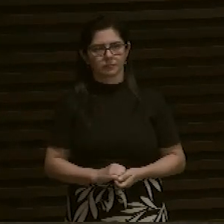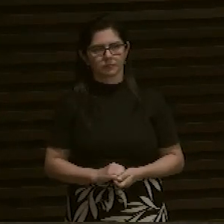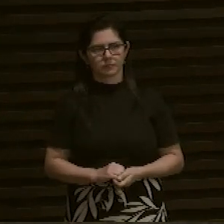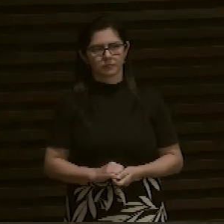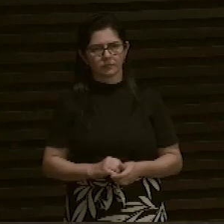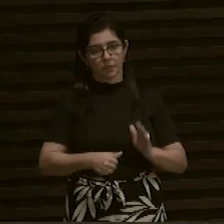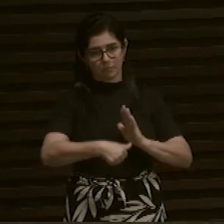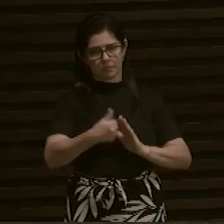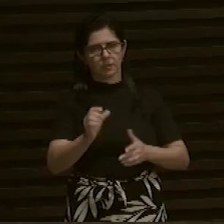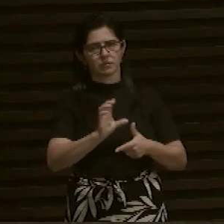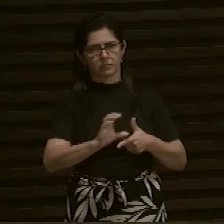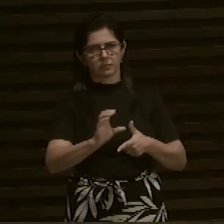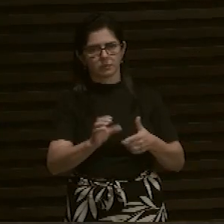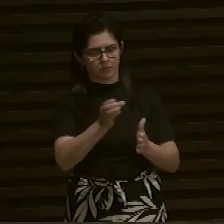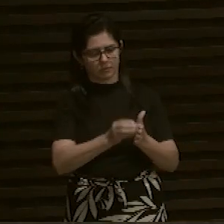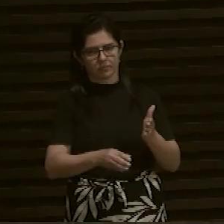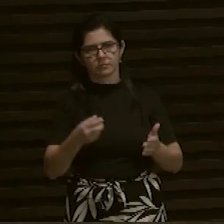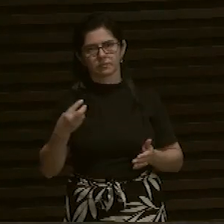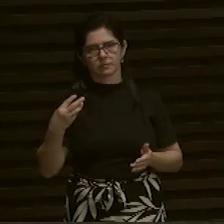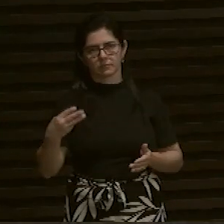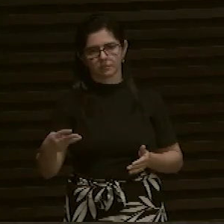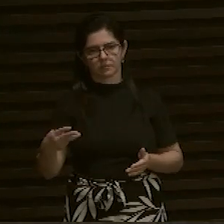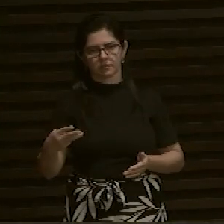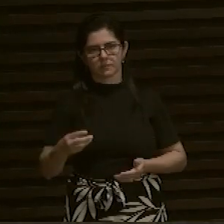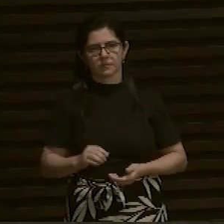1 Coríntios, capítulo 3.